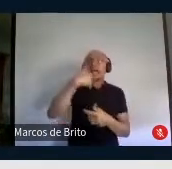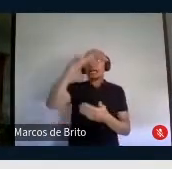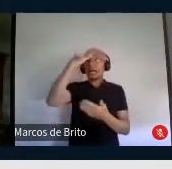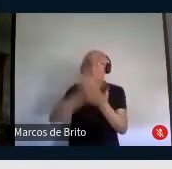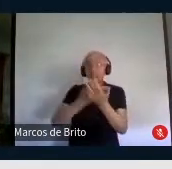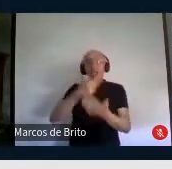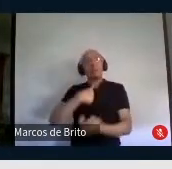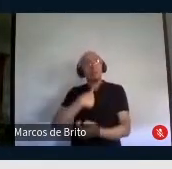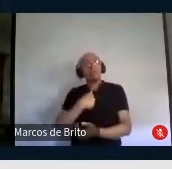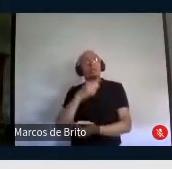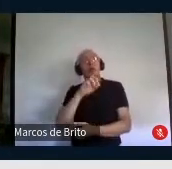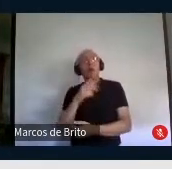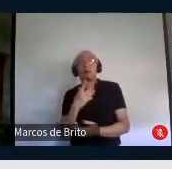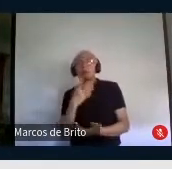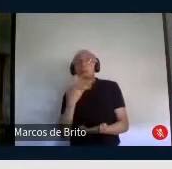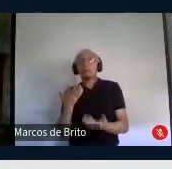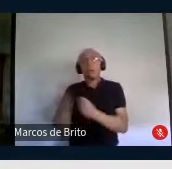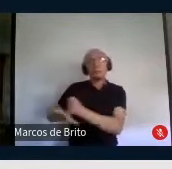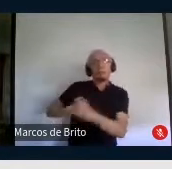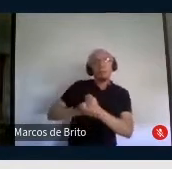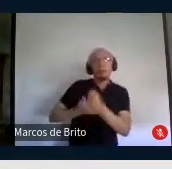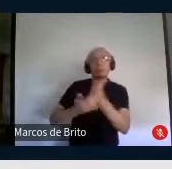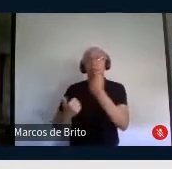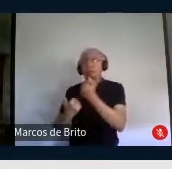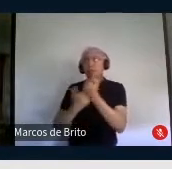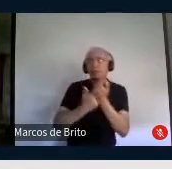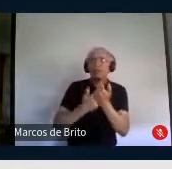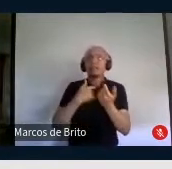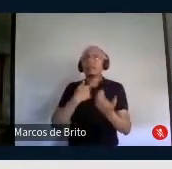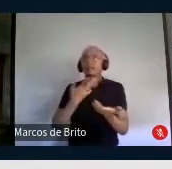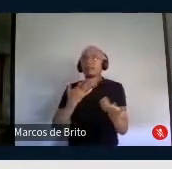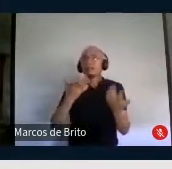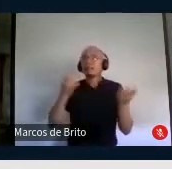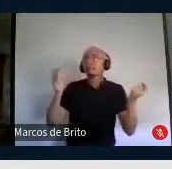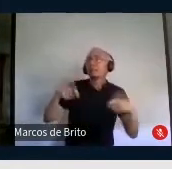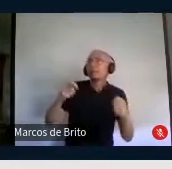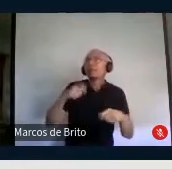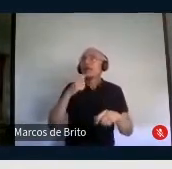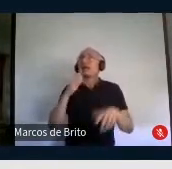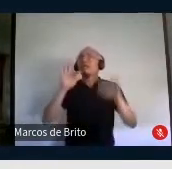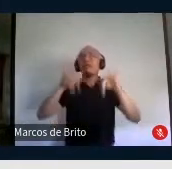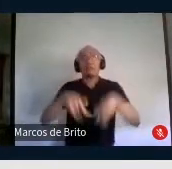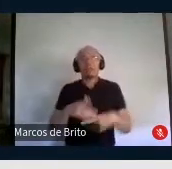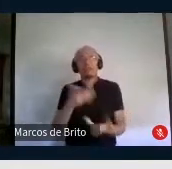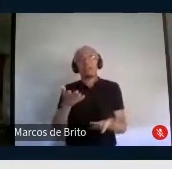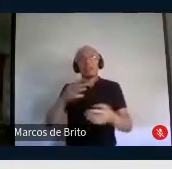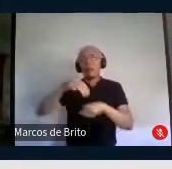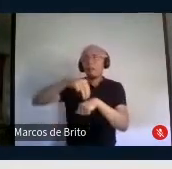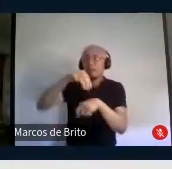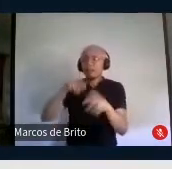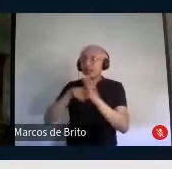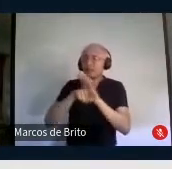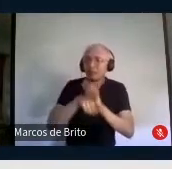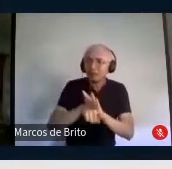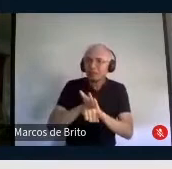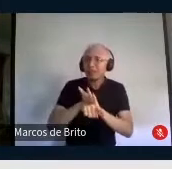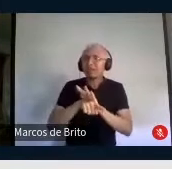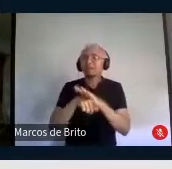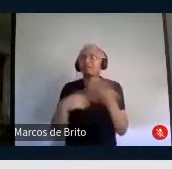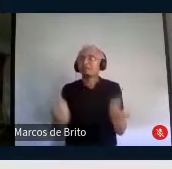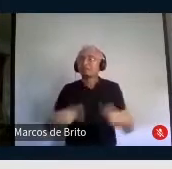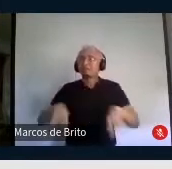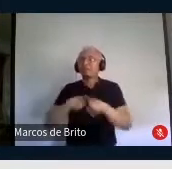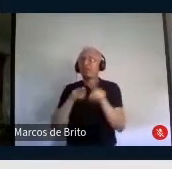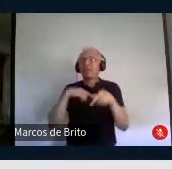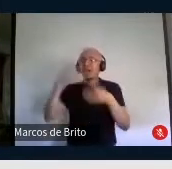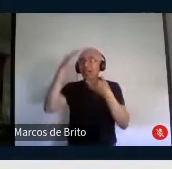mim, acreditaram na minha capacidade de terminar esse trabalho, de concluir essa pesquisa. Quero agradecer a